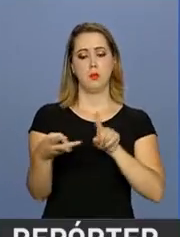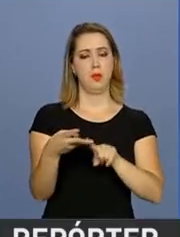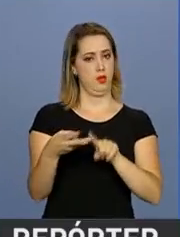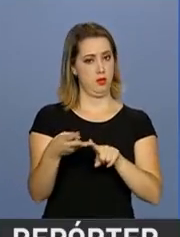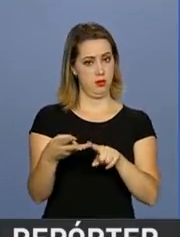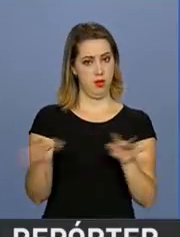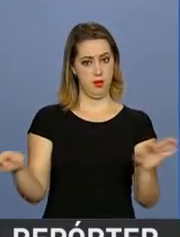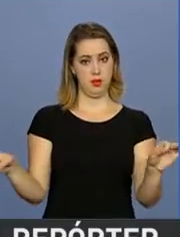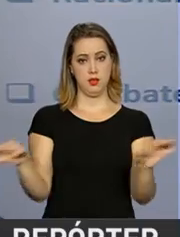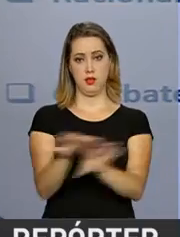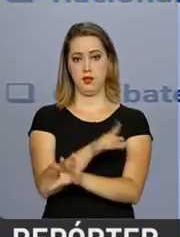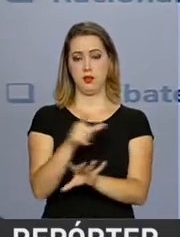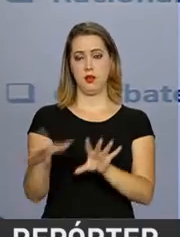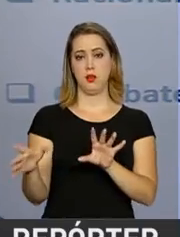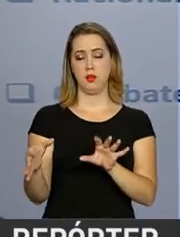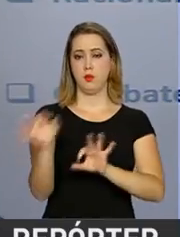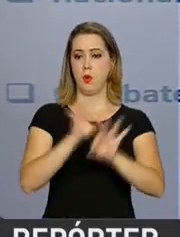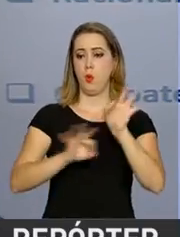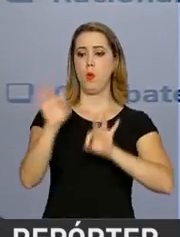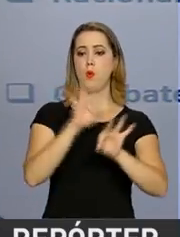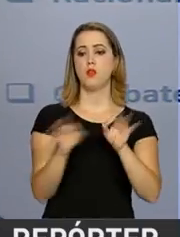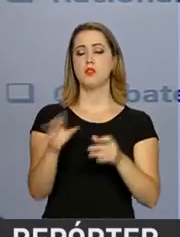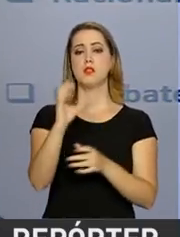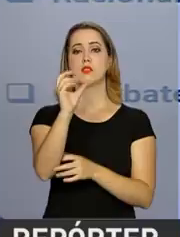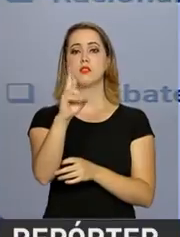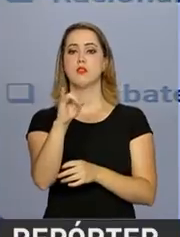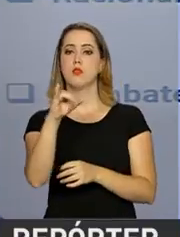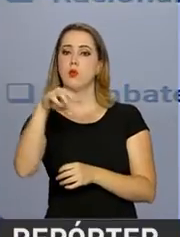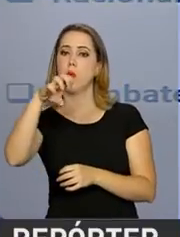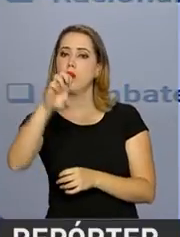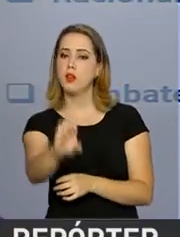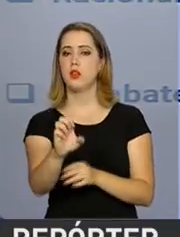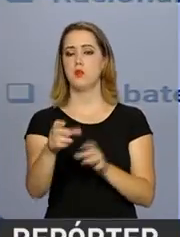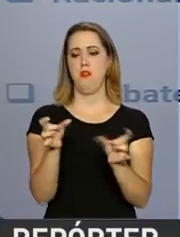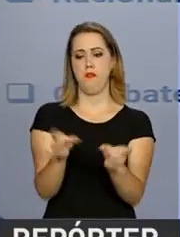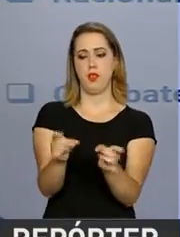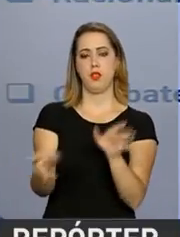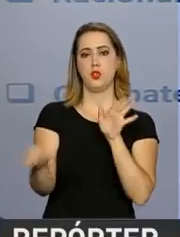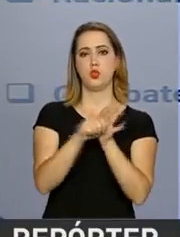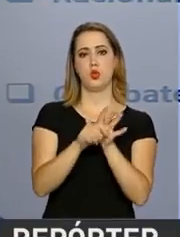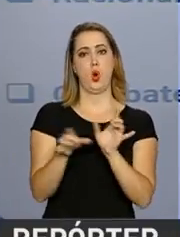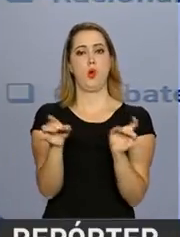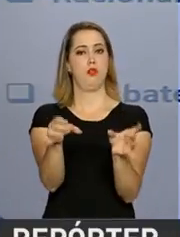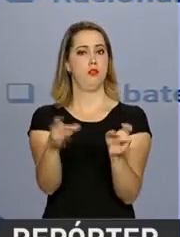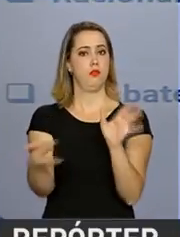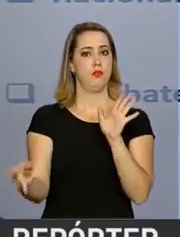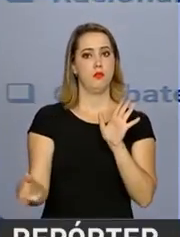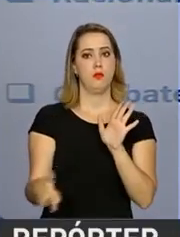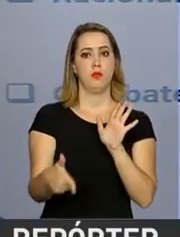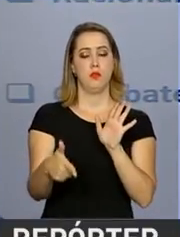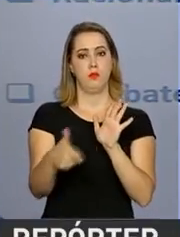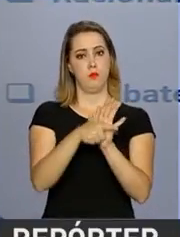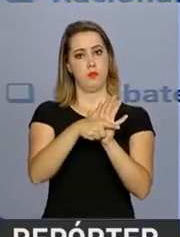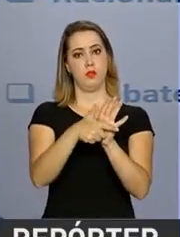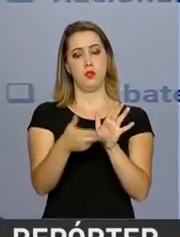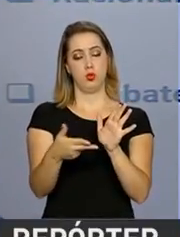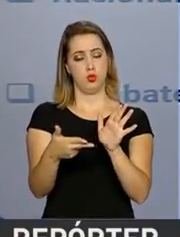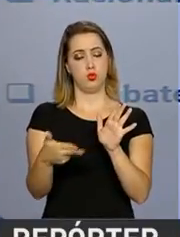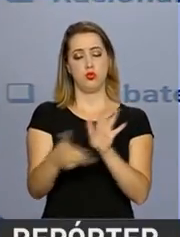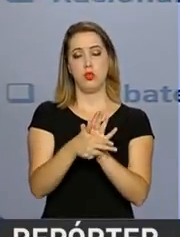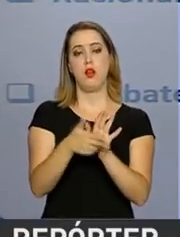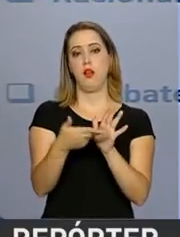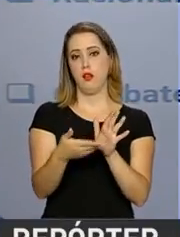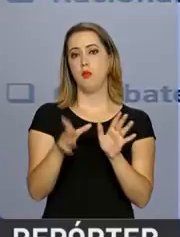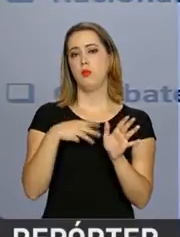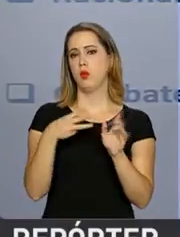à criminalidade organizada transnacional tráfico de drogas tráfico de armas e obviamente os três